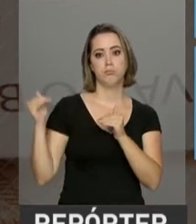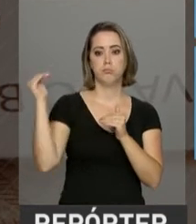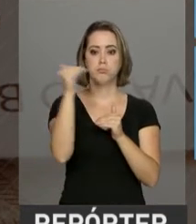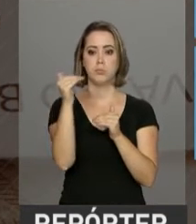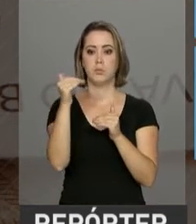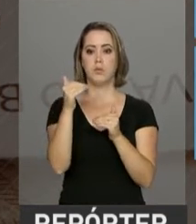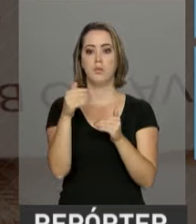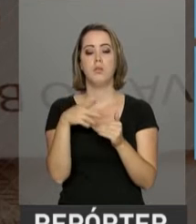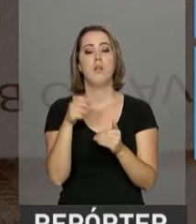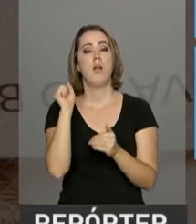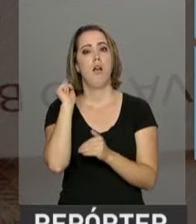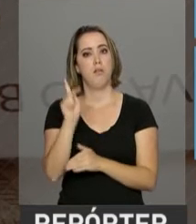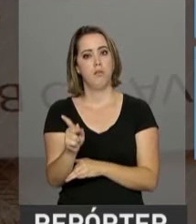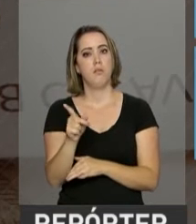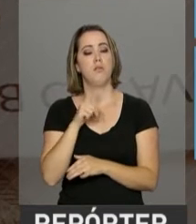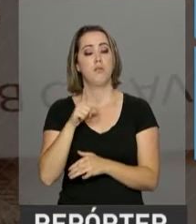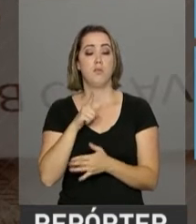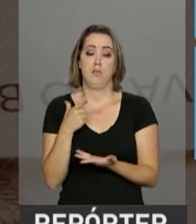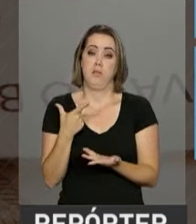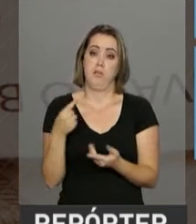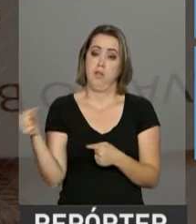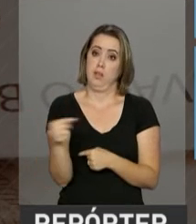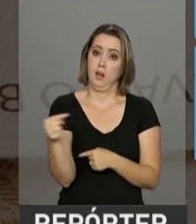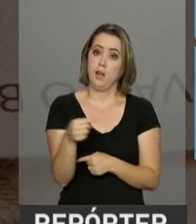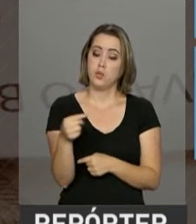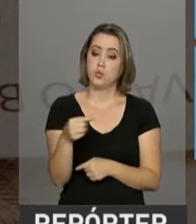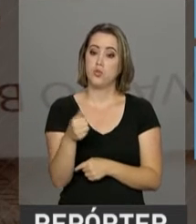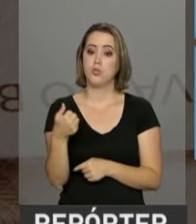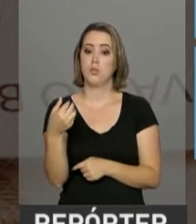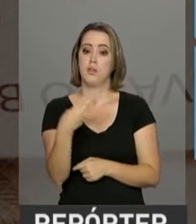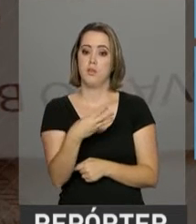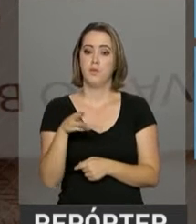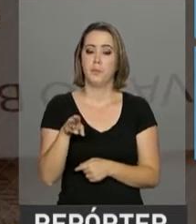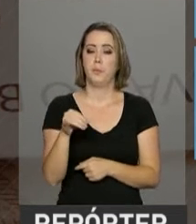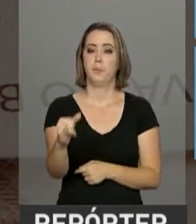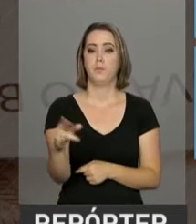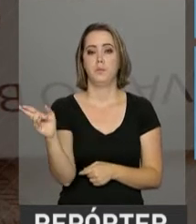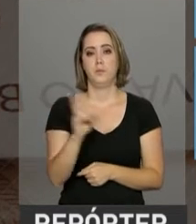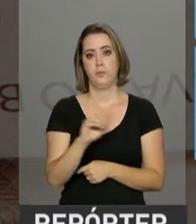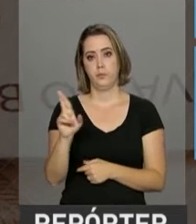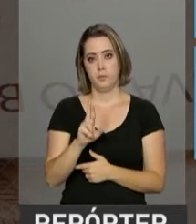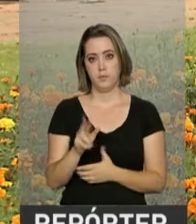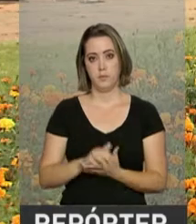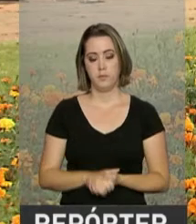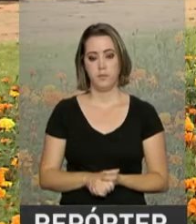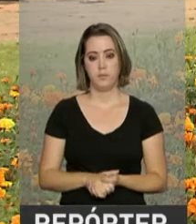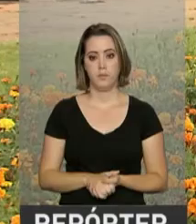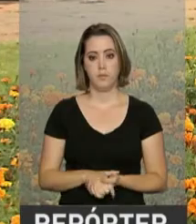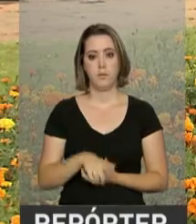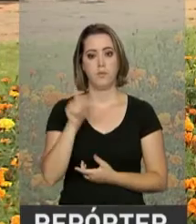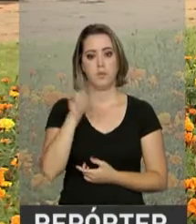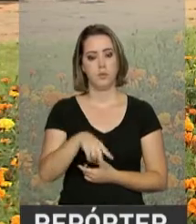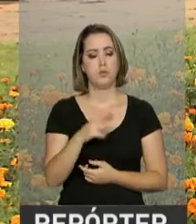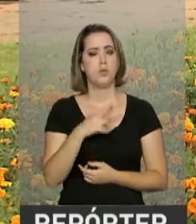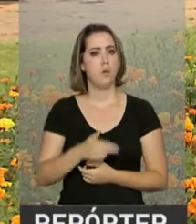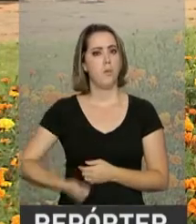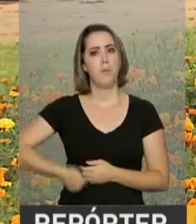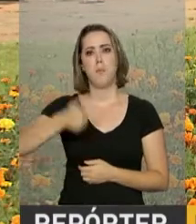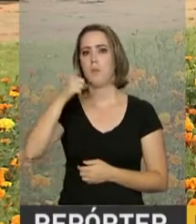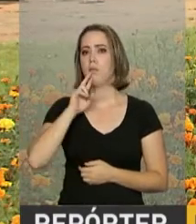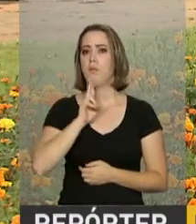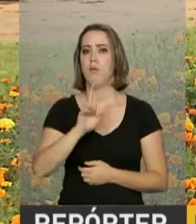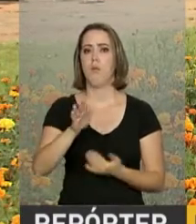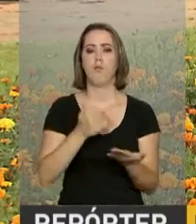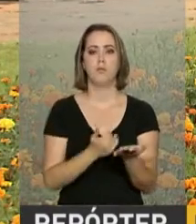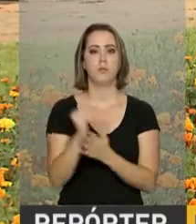gastaram a previdência apresentou saldo negativo de mais de 13 bilhões de reais esse foi o melhor resultado para o mês de janeiro